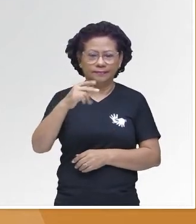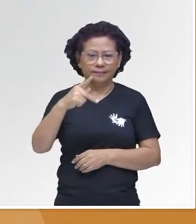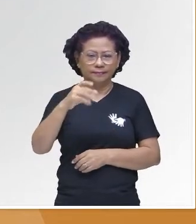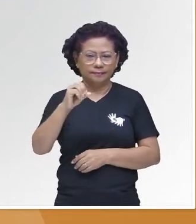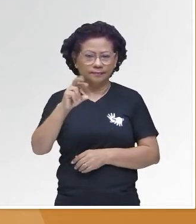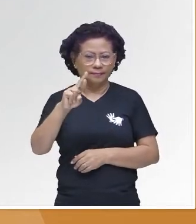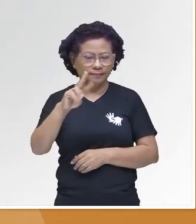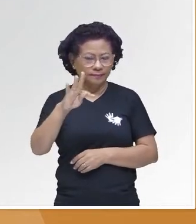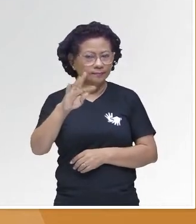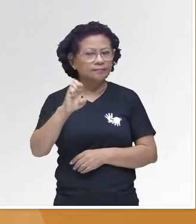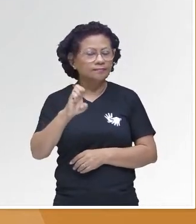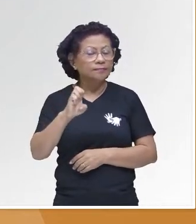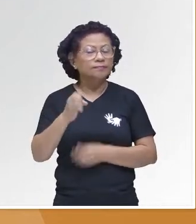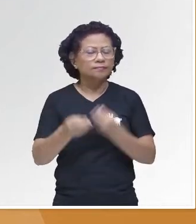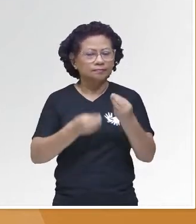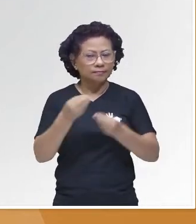pessoas